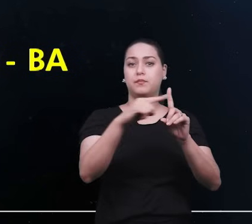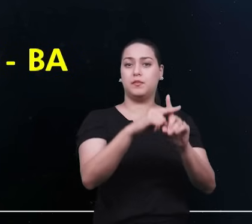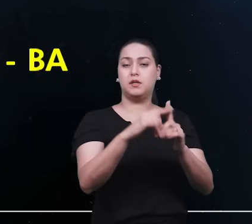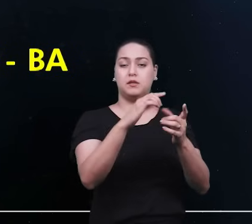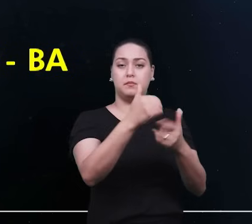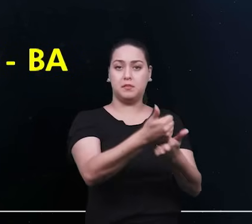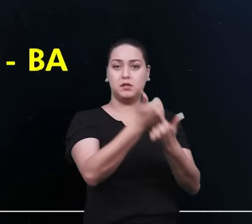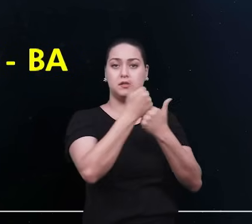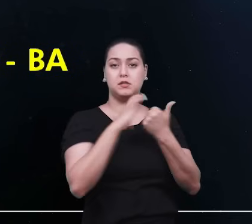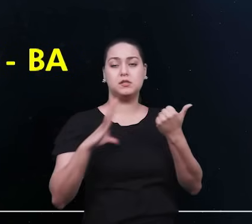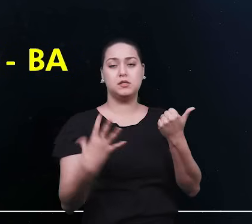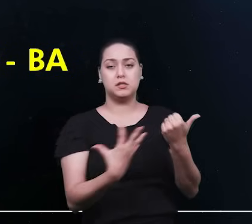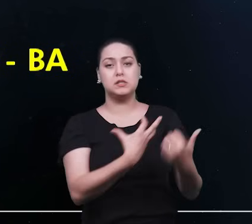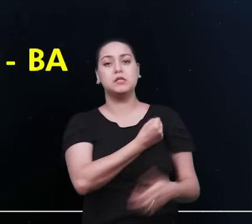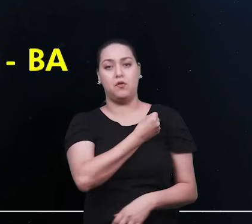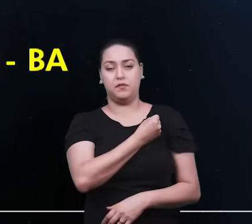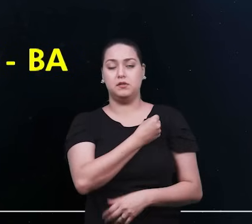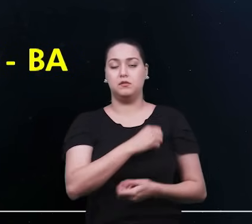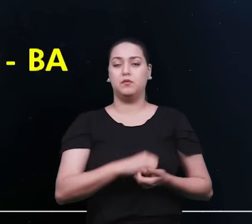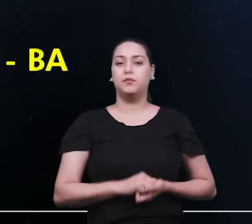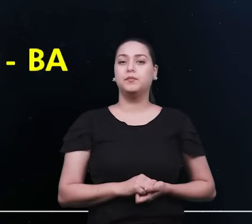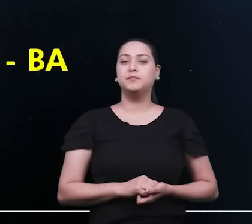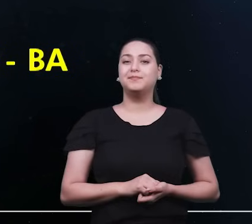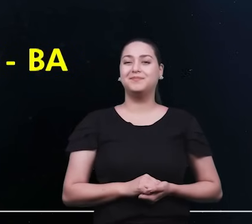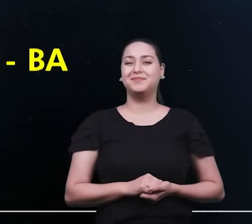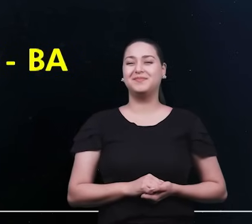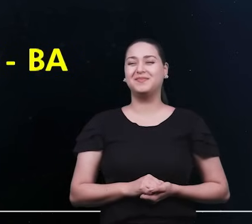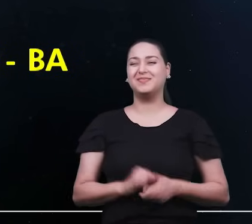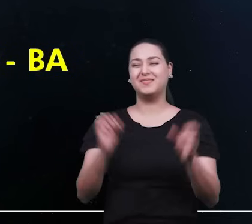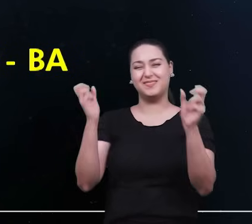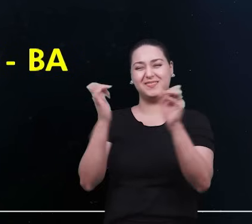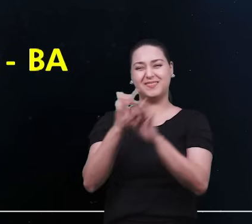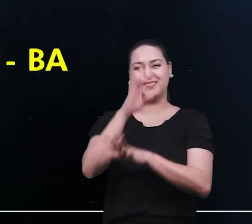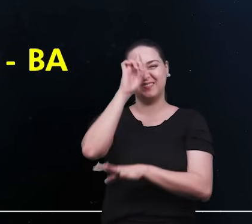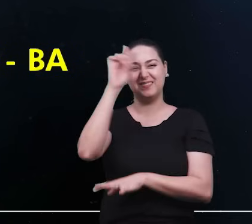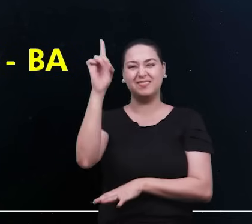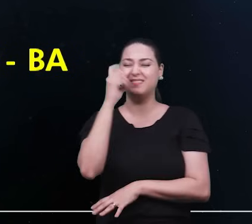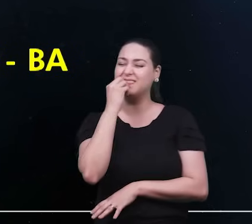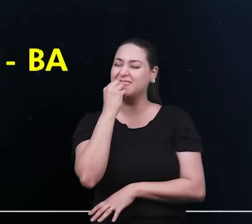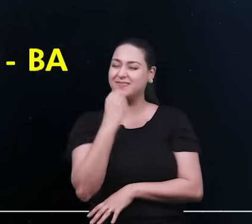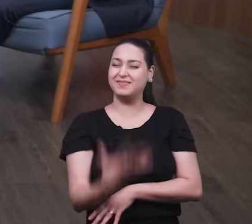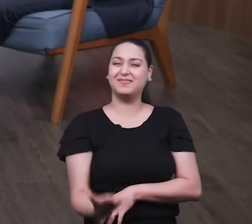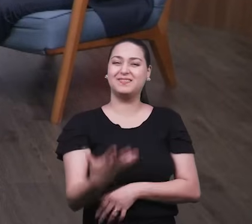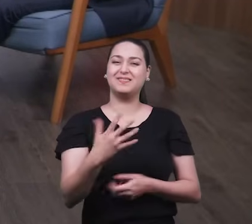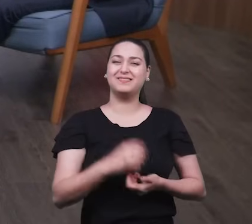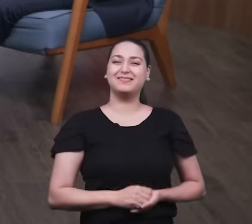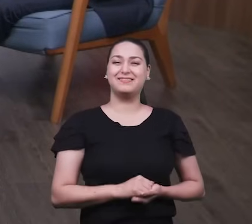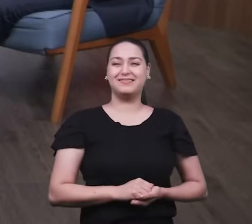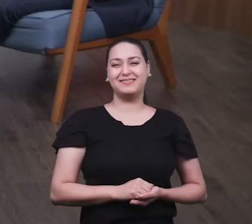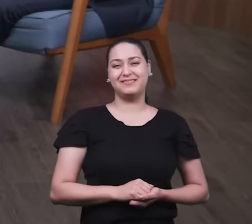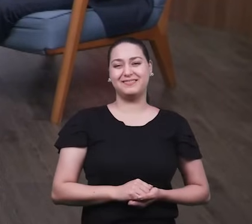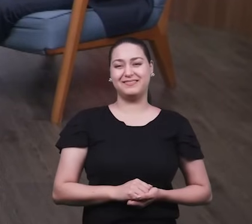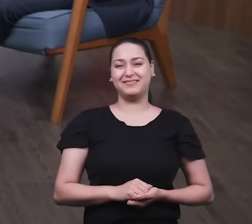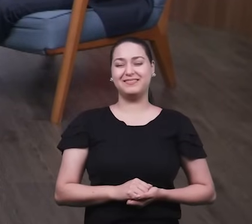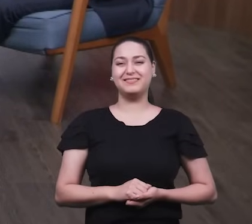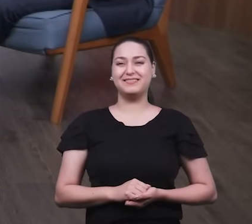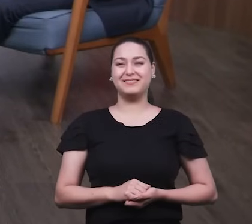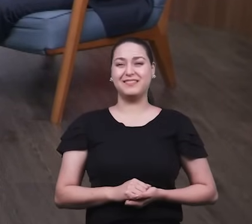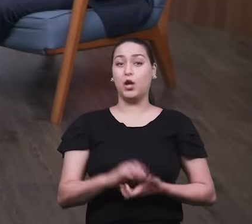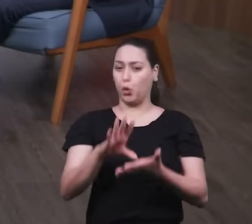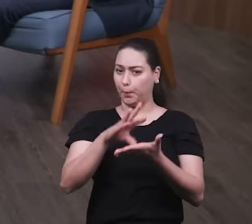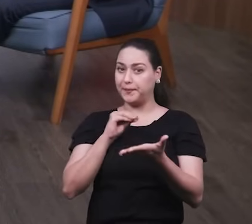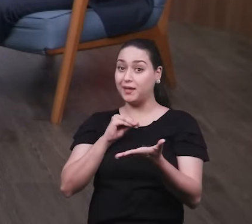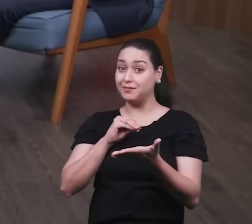a salvação do homem. Amém. Glórias a Deus. Muito bom. Não é? Maravilha? Muito bom. Glórias a Deus.